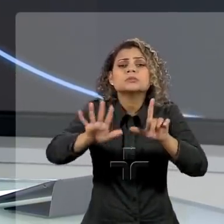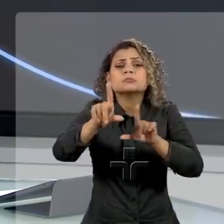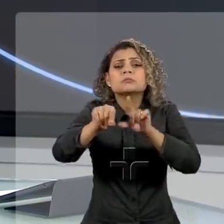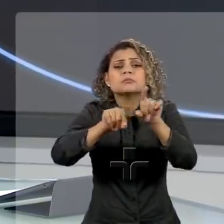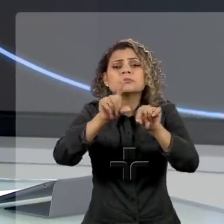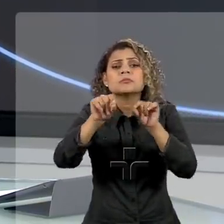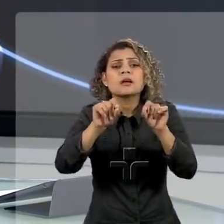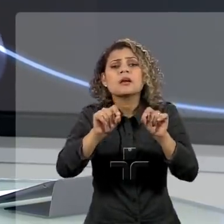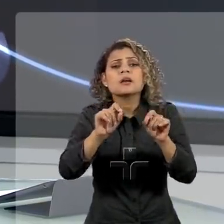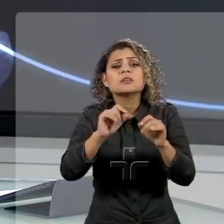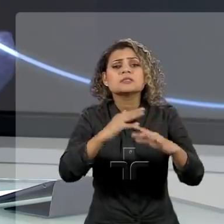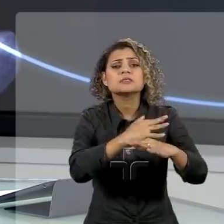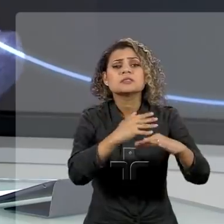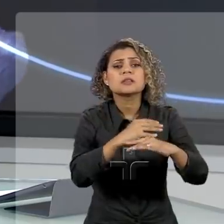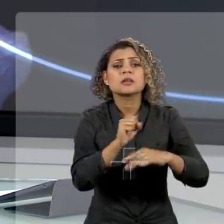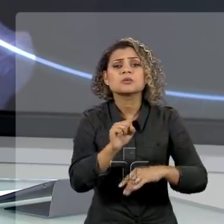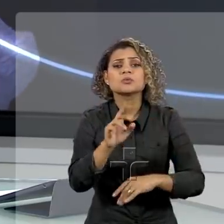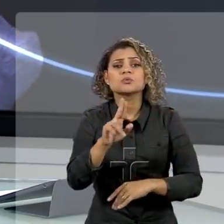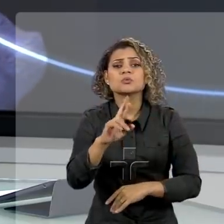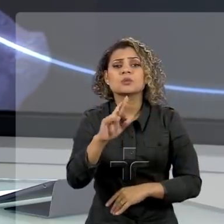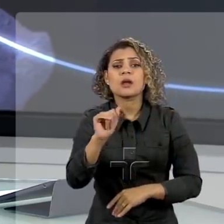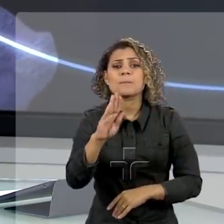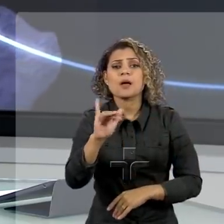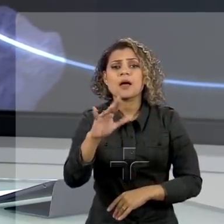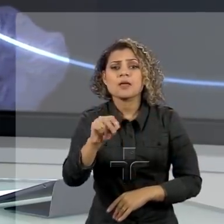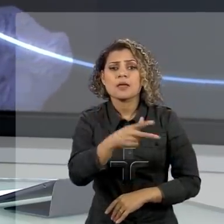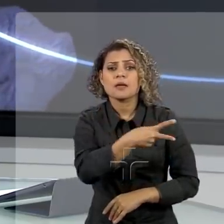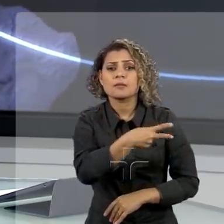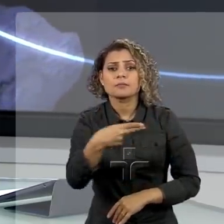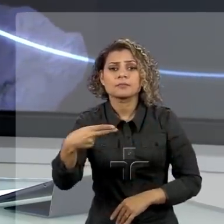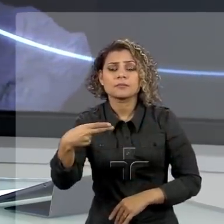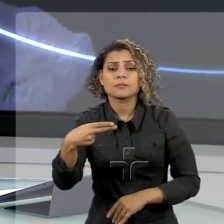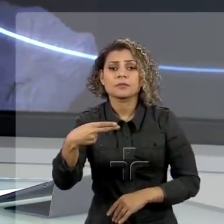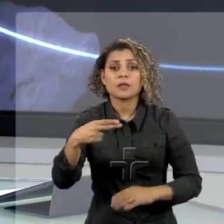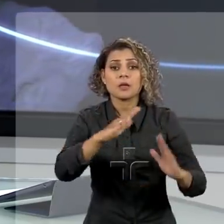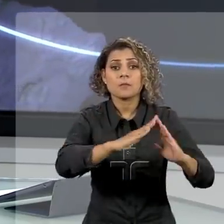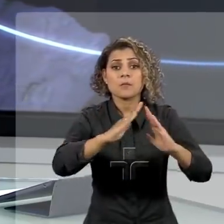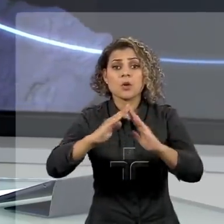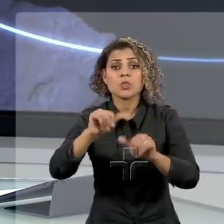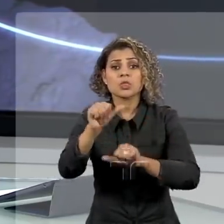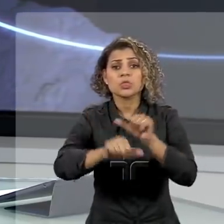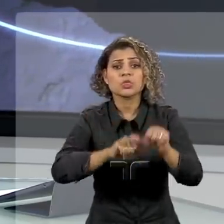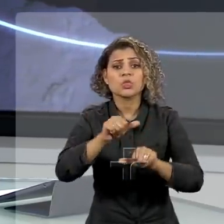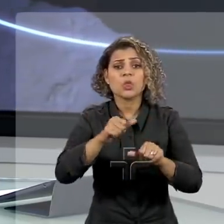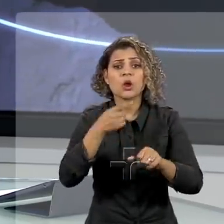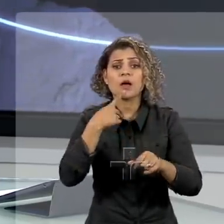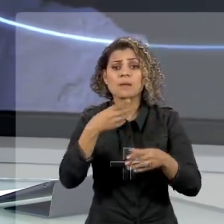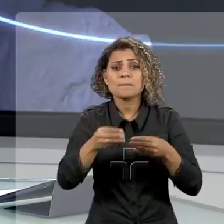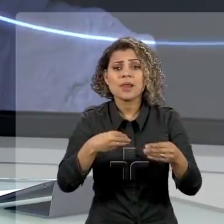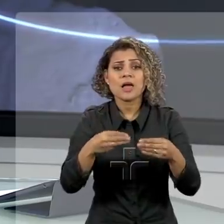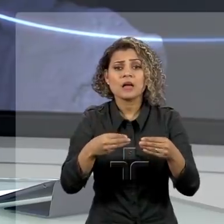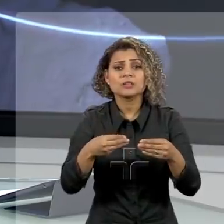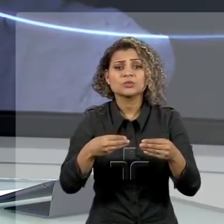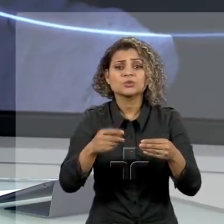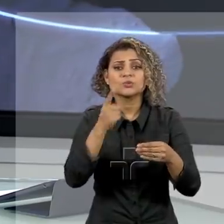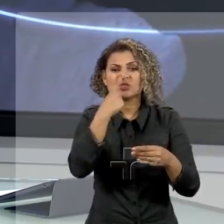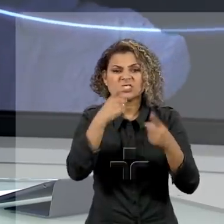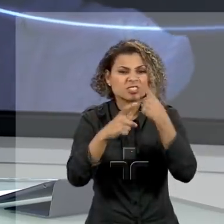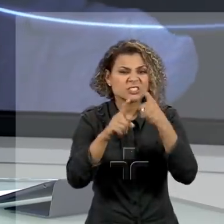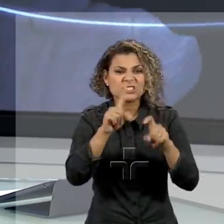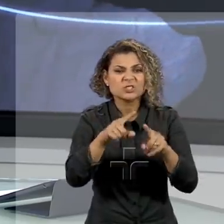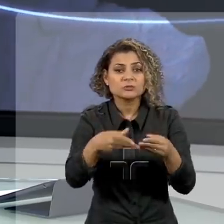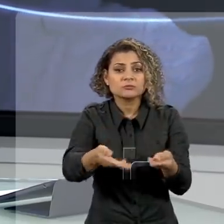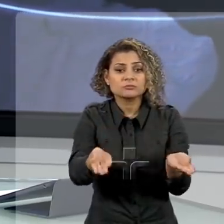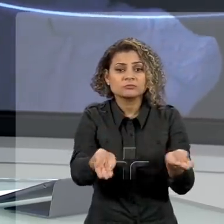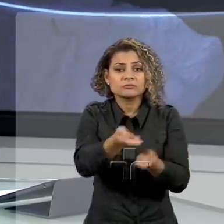da cidade de Surabaya, na Indonésia, onde os moradores trocam lixo plástico por passagens de ônibus. 10